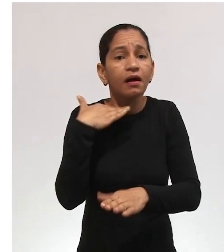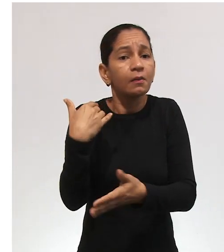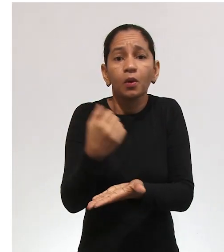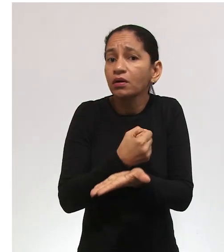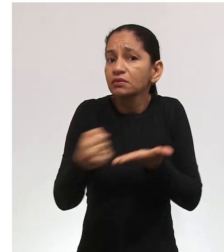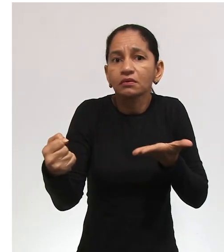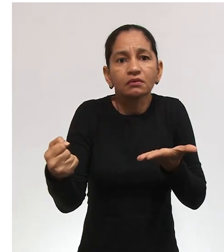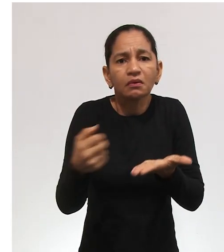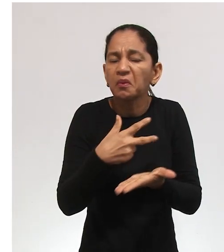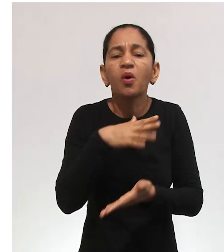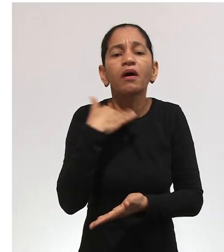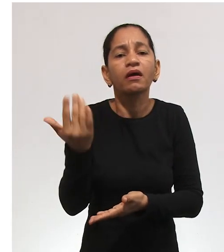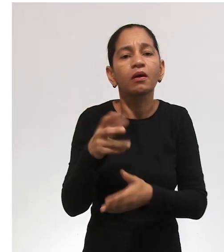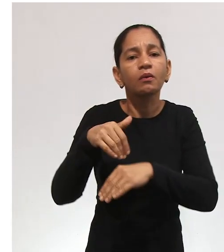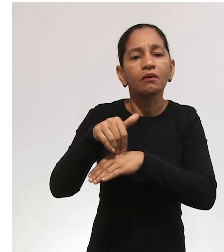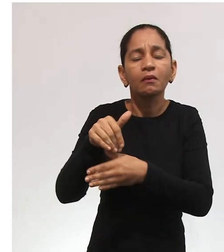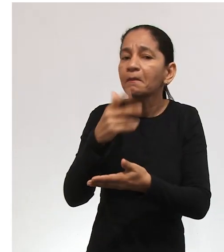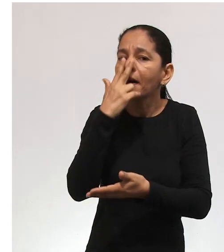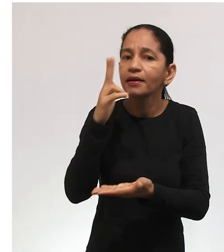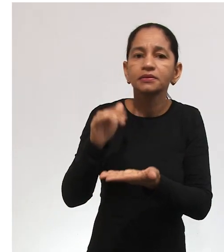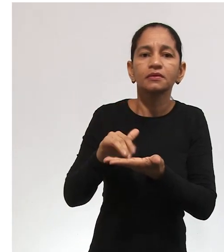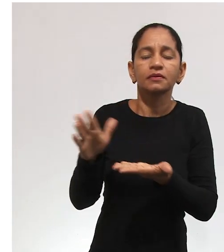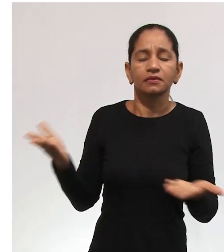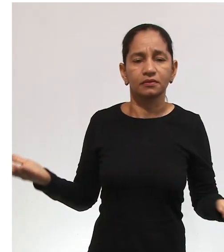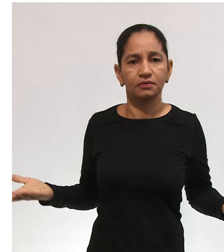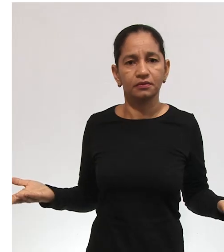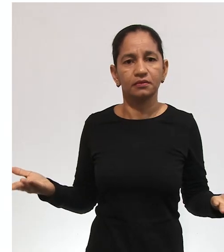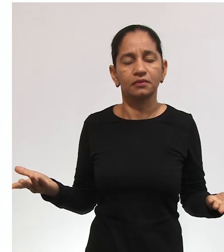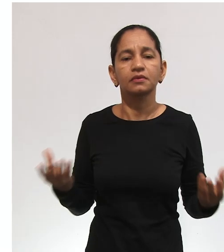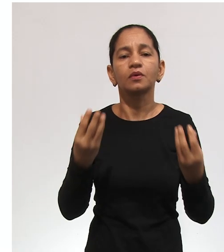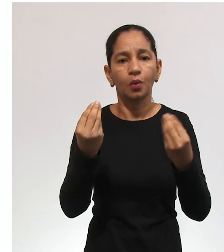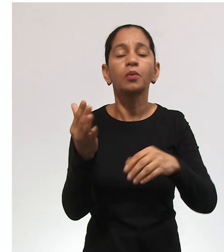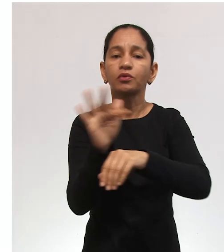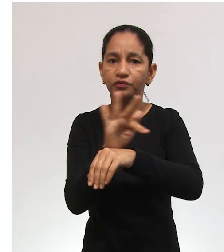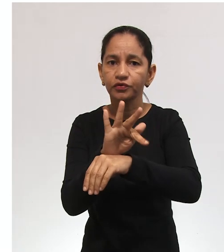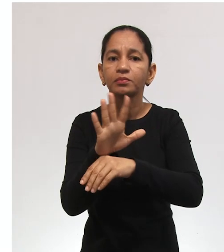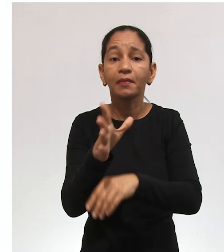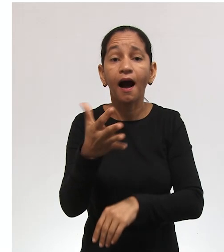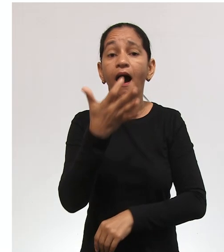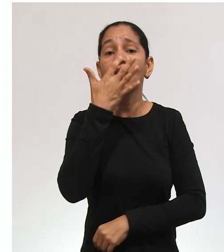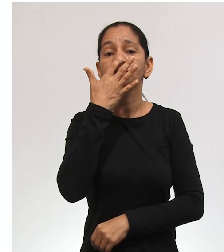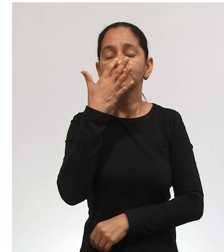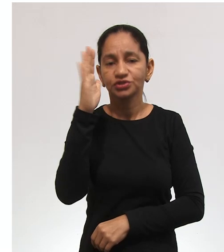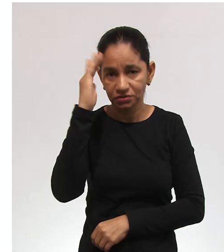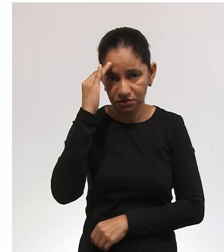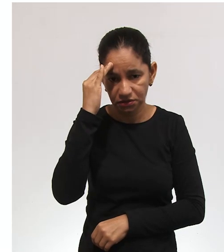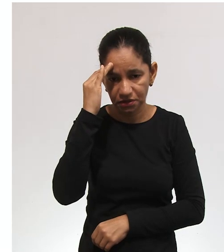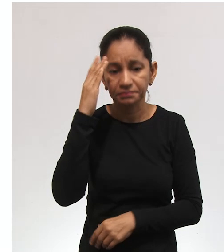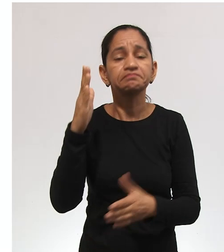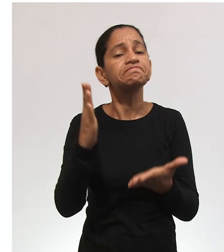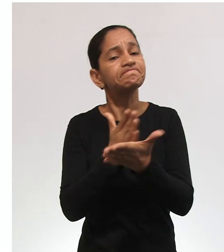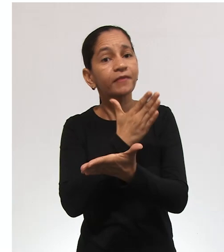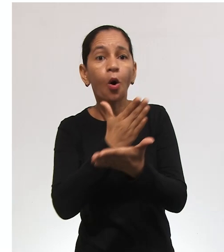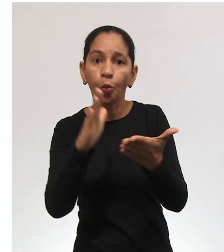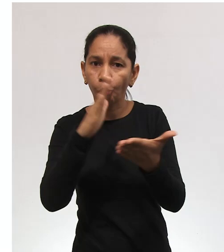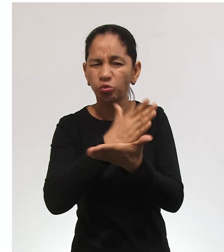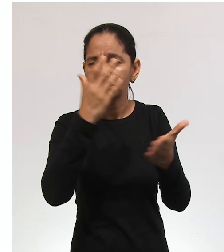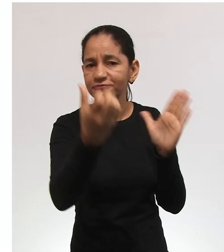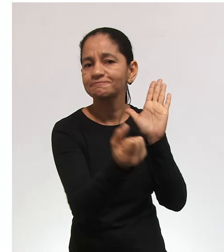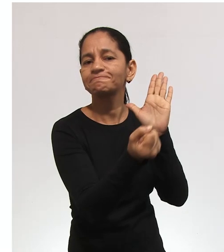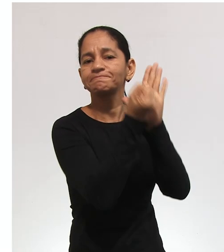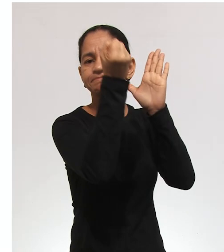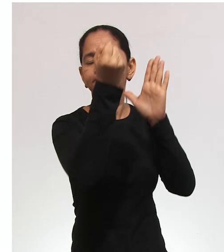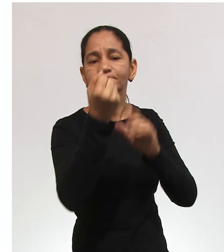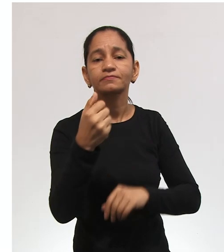a exaustão. Então, fica a dica aí para vocês de um filme muito interessante. Temos alguns marcos legais, né?